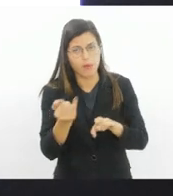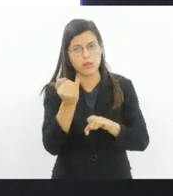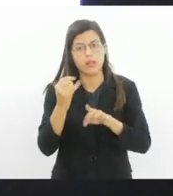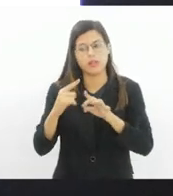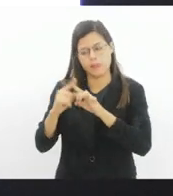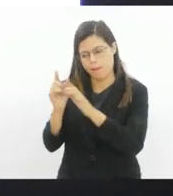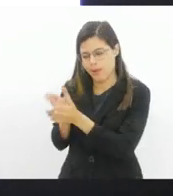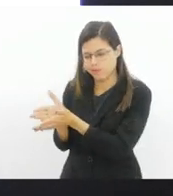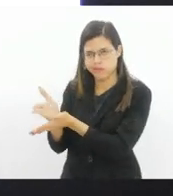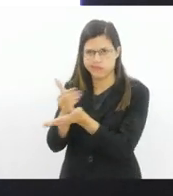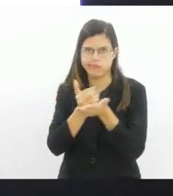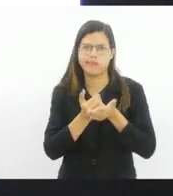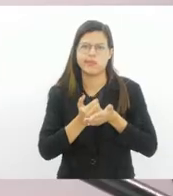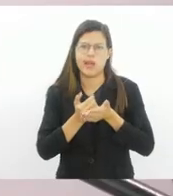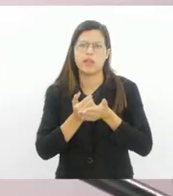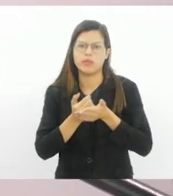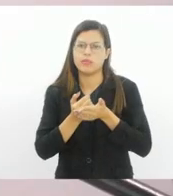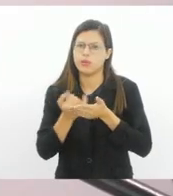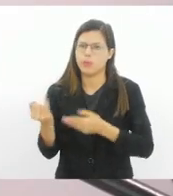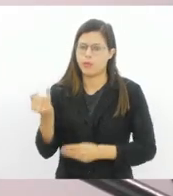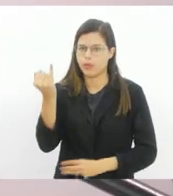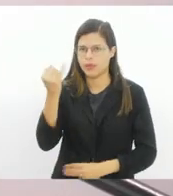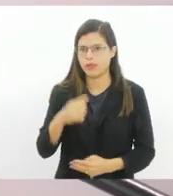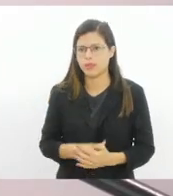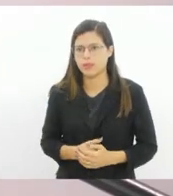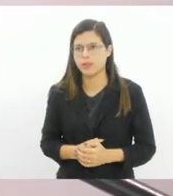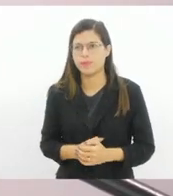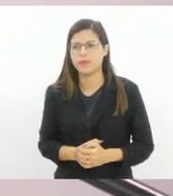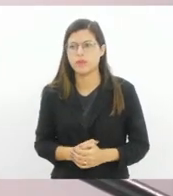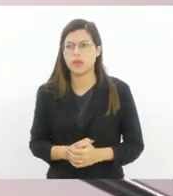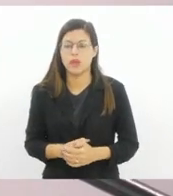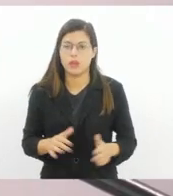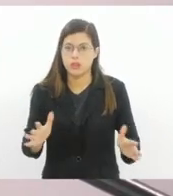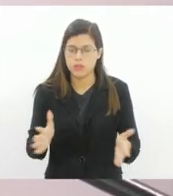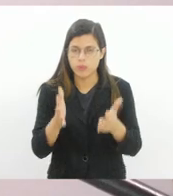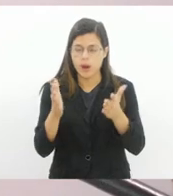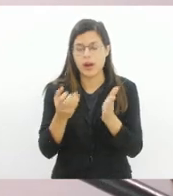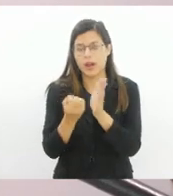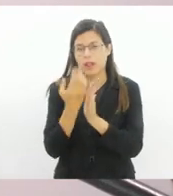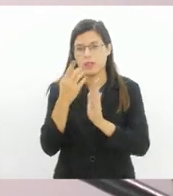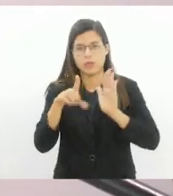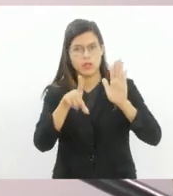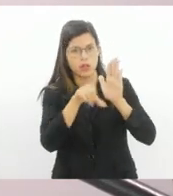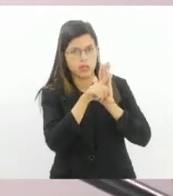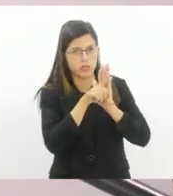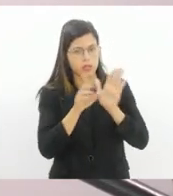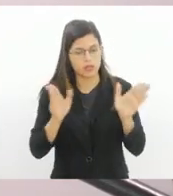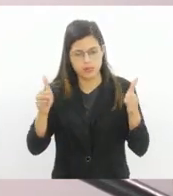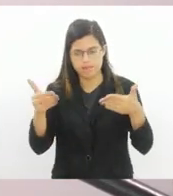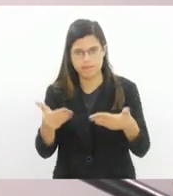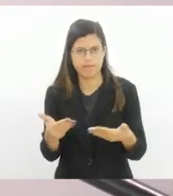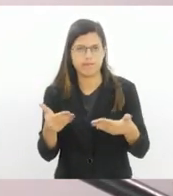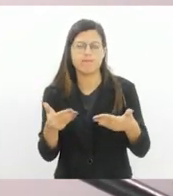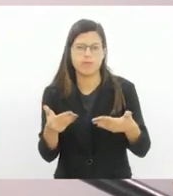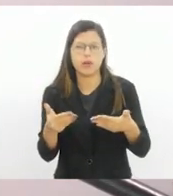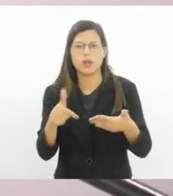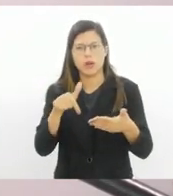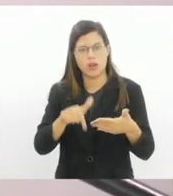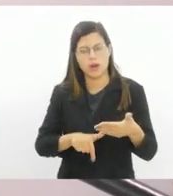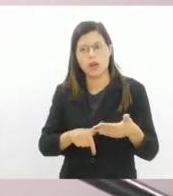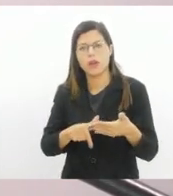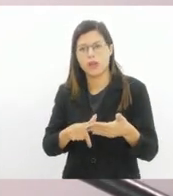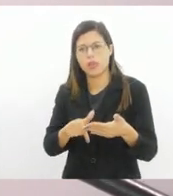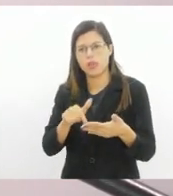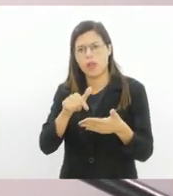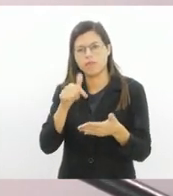os dados são fundamentais. E estimular a criação de legislações específicas. No dossiê Mulher, a gente tem se